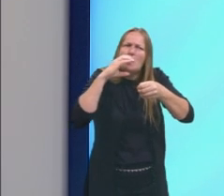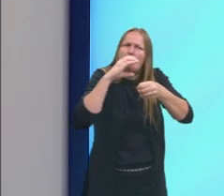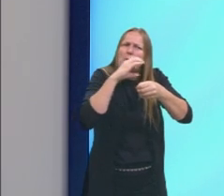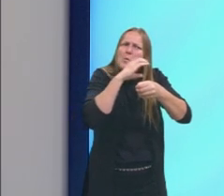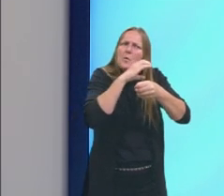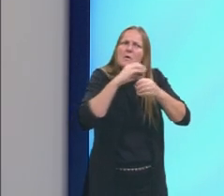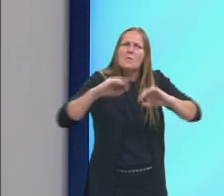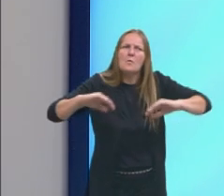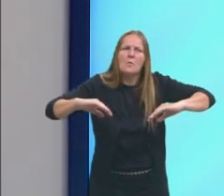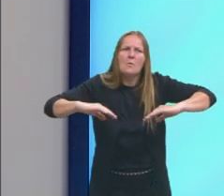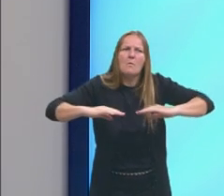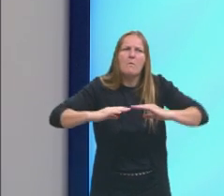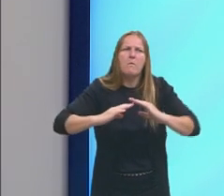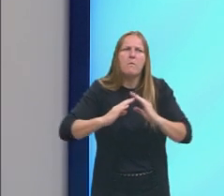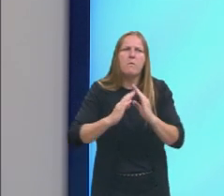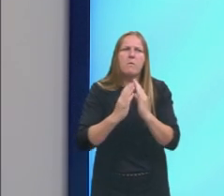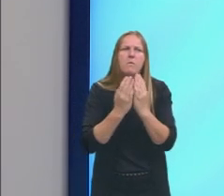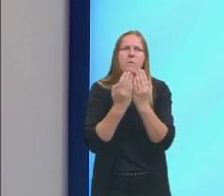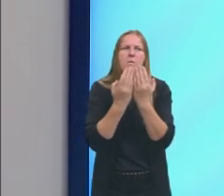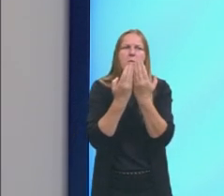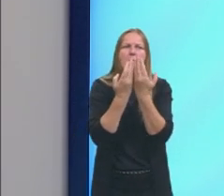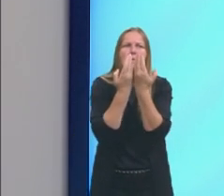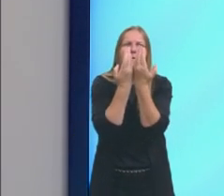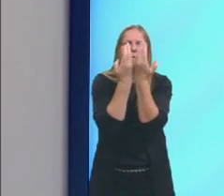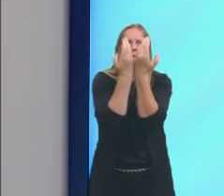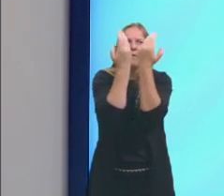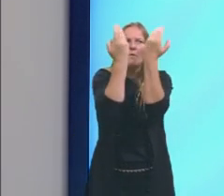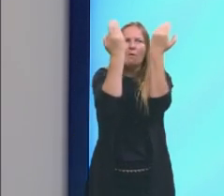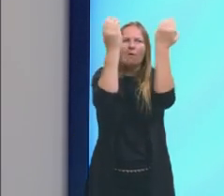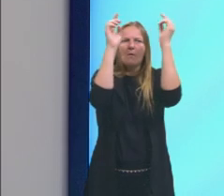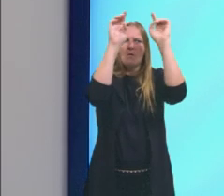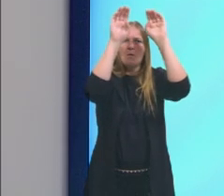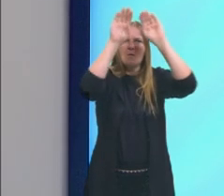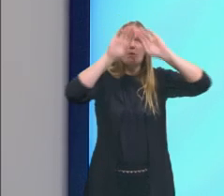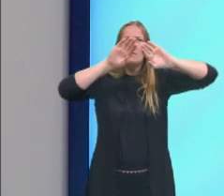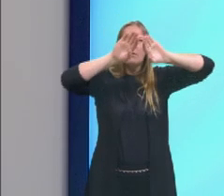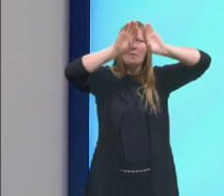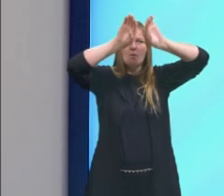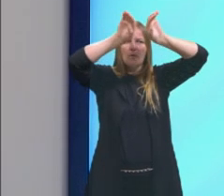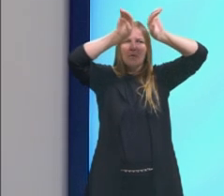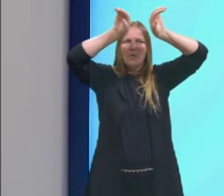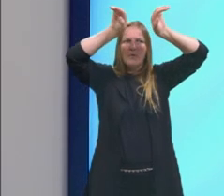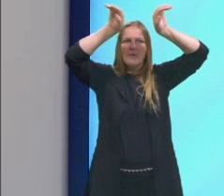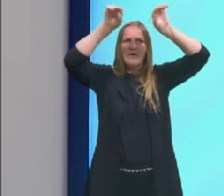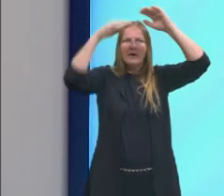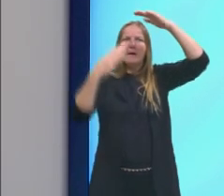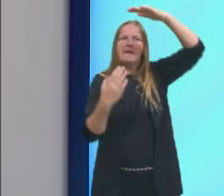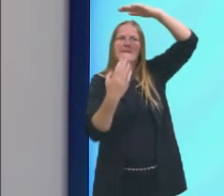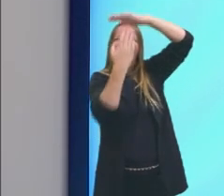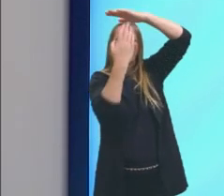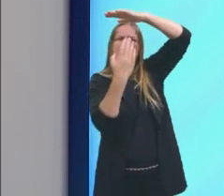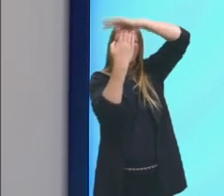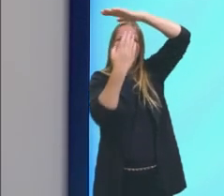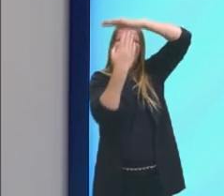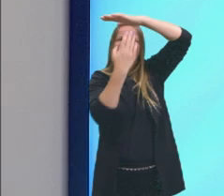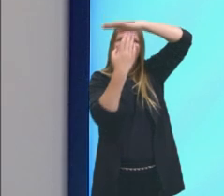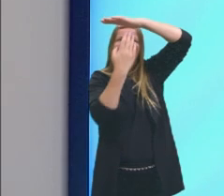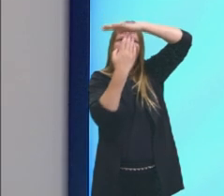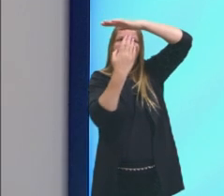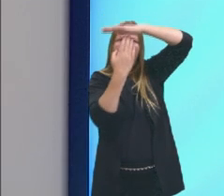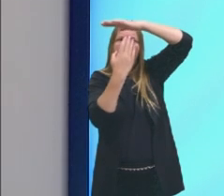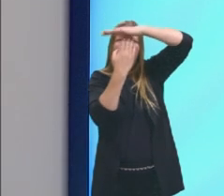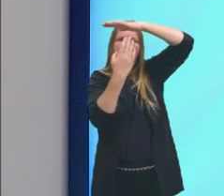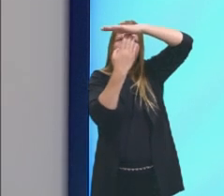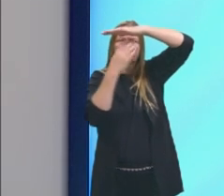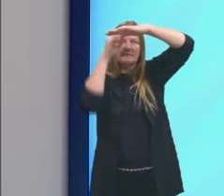acender ele vai subir ele vai ficar menos dentro então ele vai subir quando ele bater aqui quando ele tiver o teto que seria e